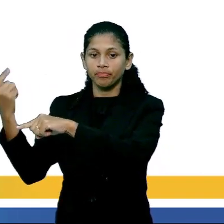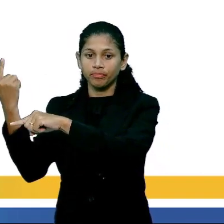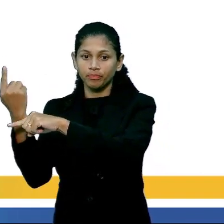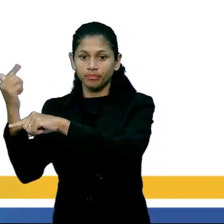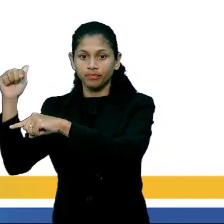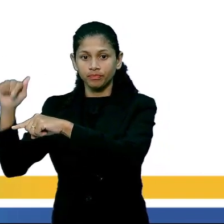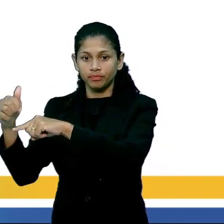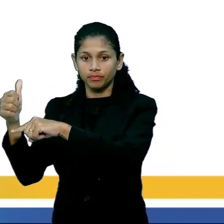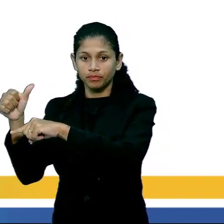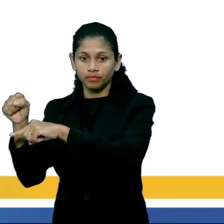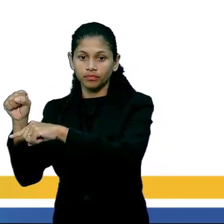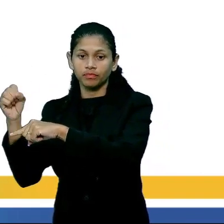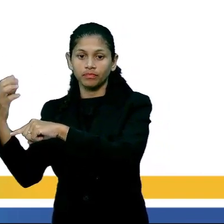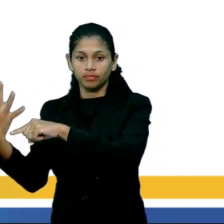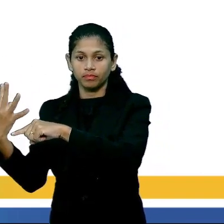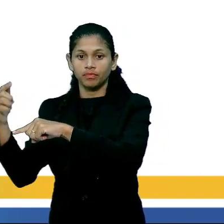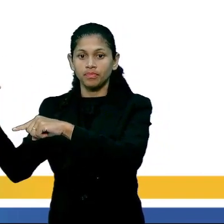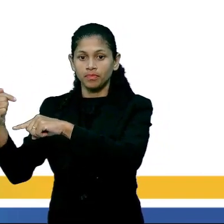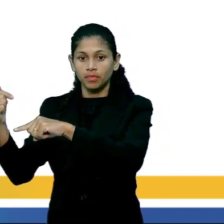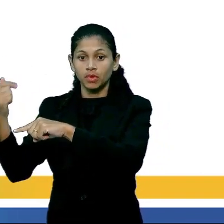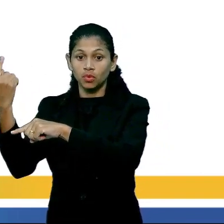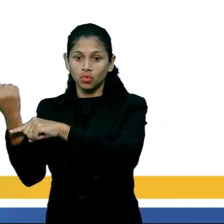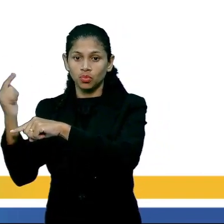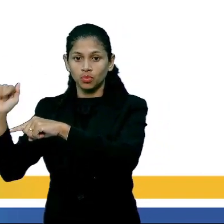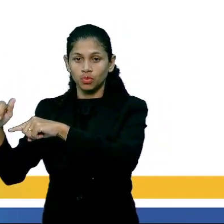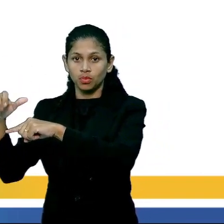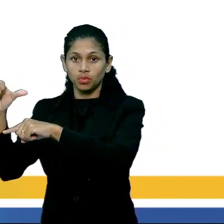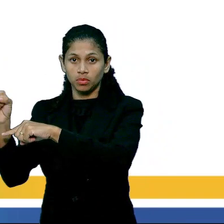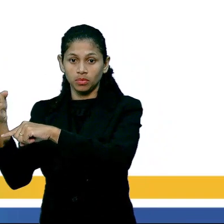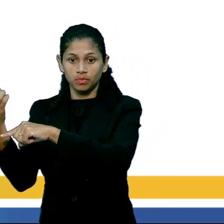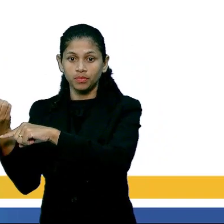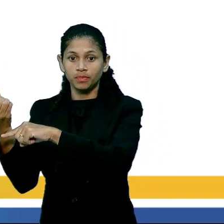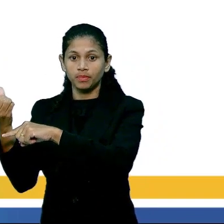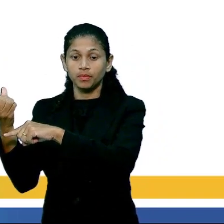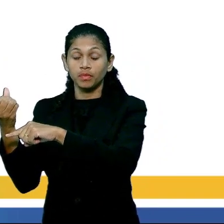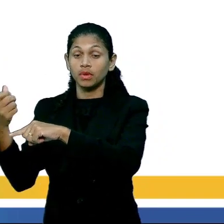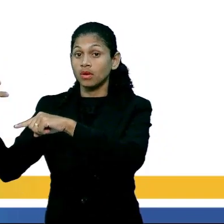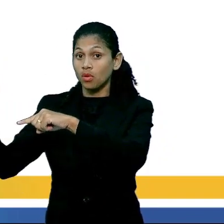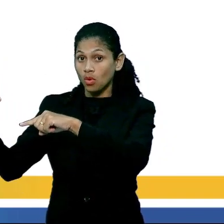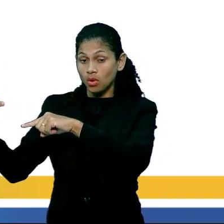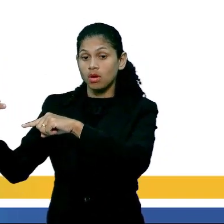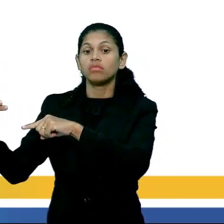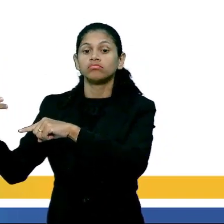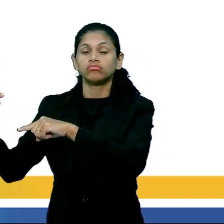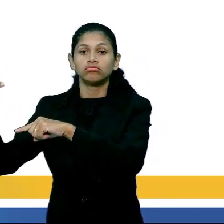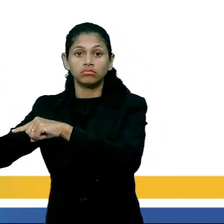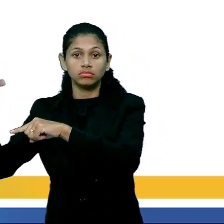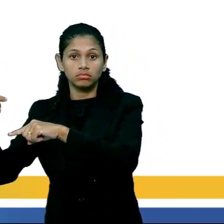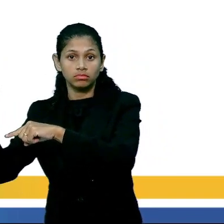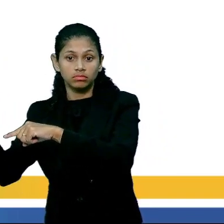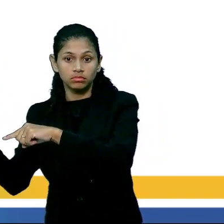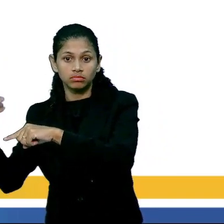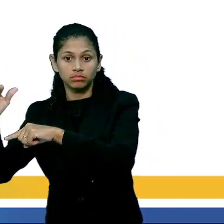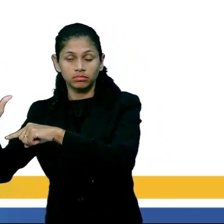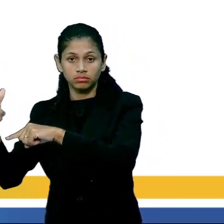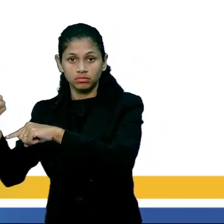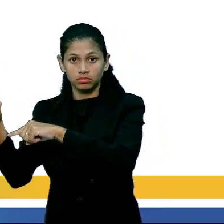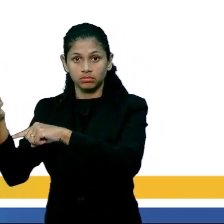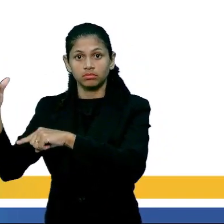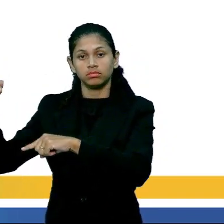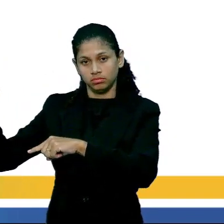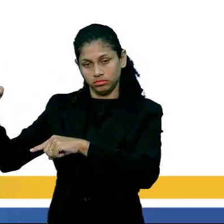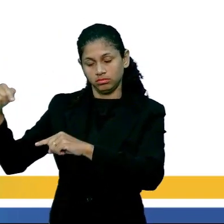- 1,84 - 1,86 que é igual a 23,67